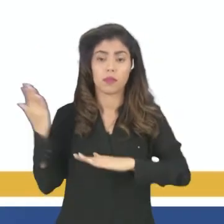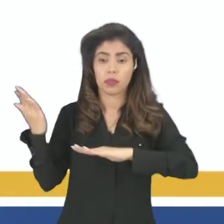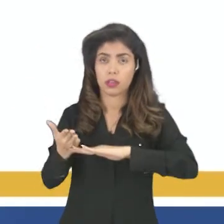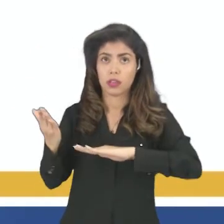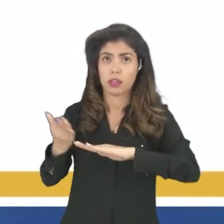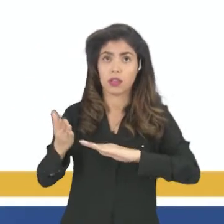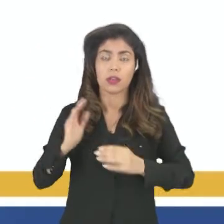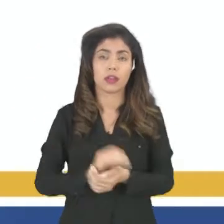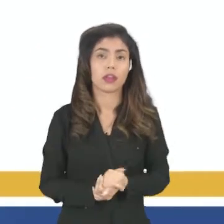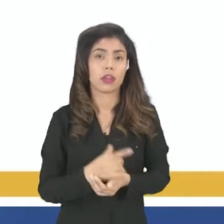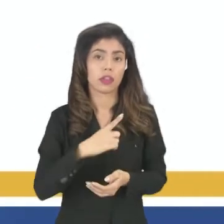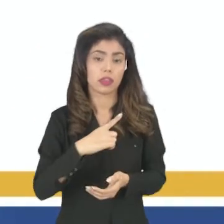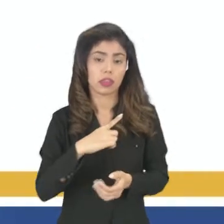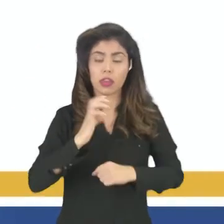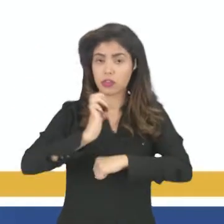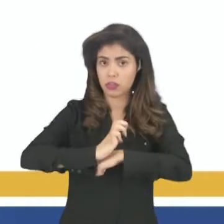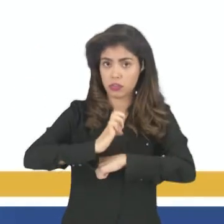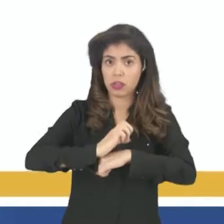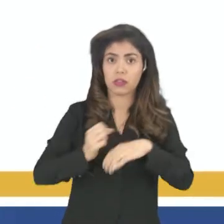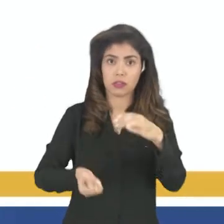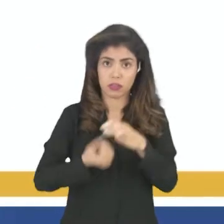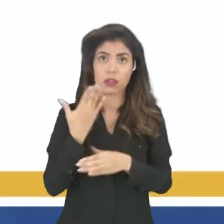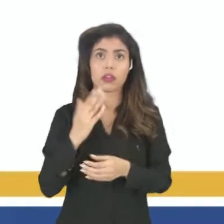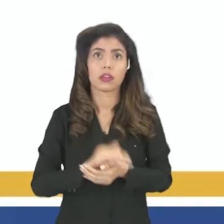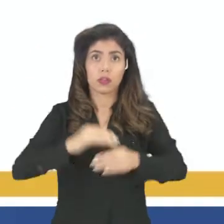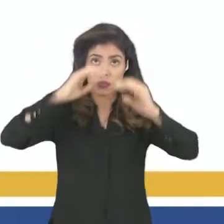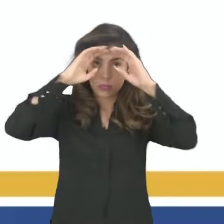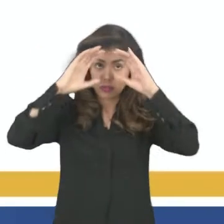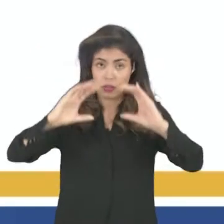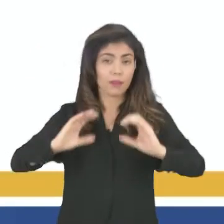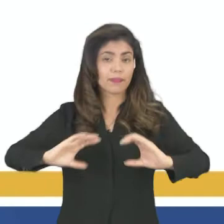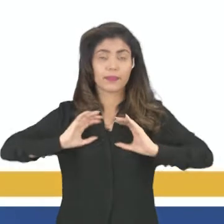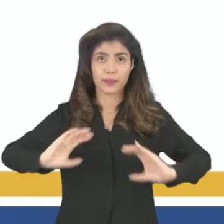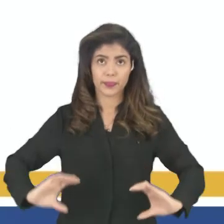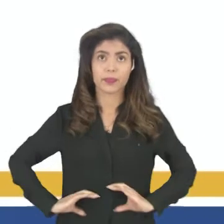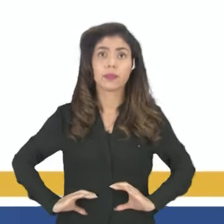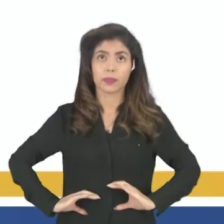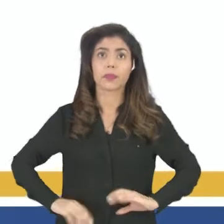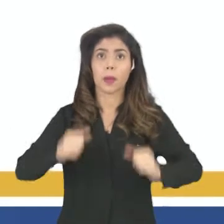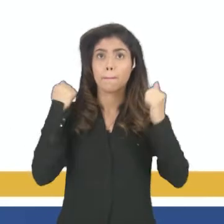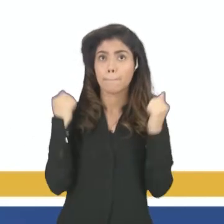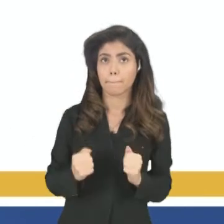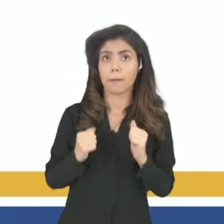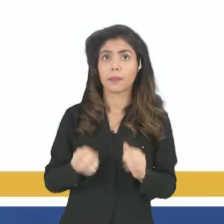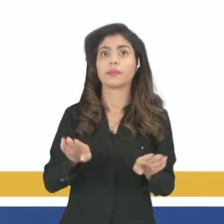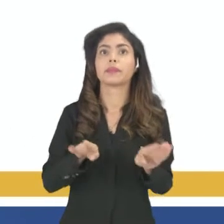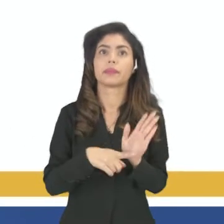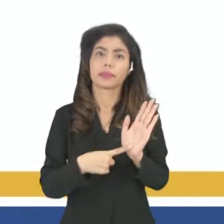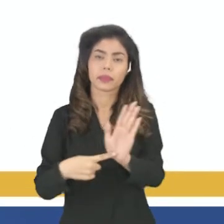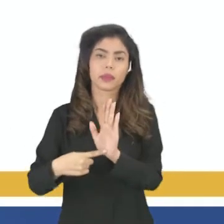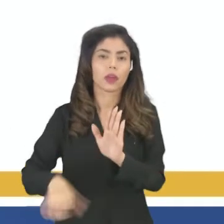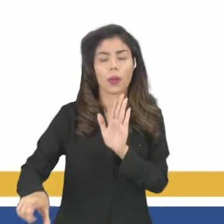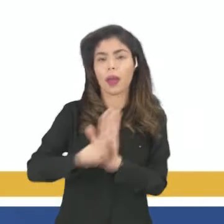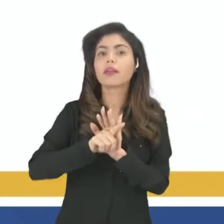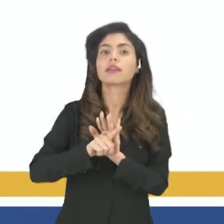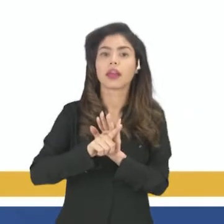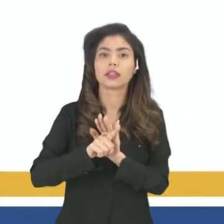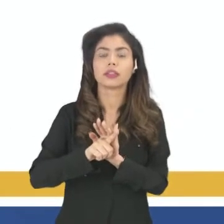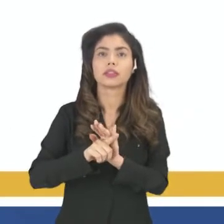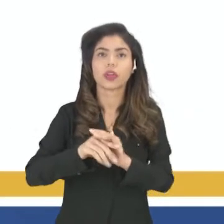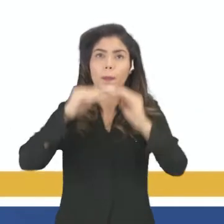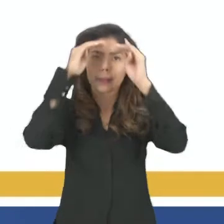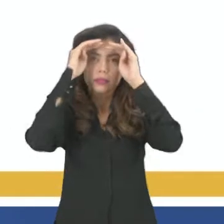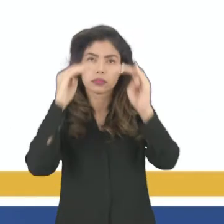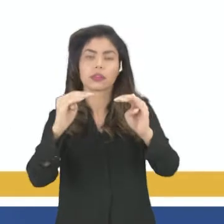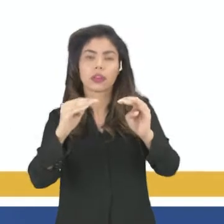que o Estado existe, então o cidadão deve participar do poder, deve obedecer às leis que ele mesmo, uma